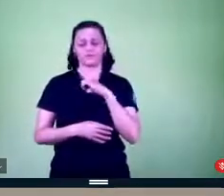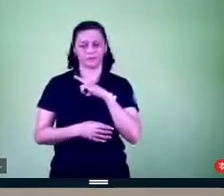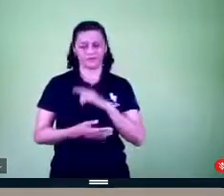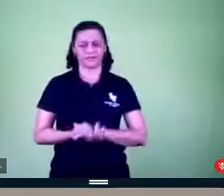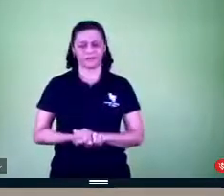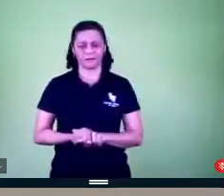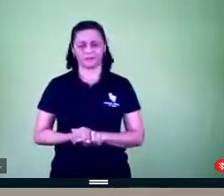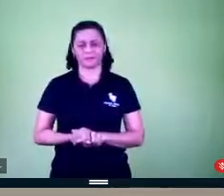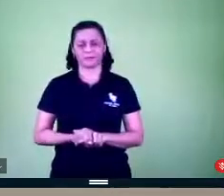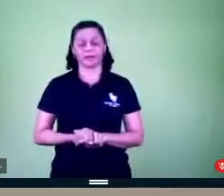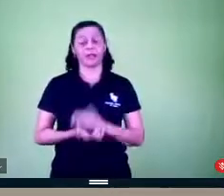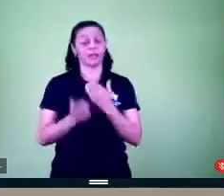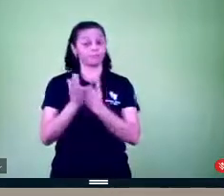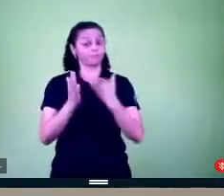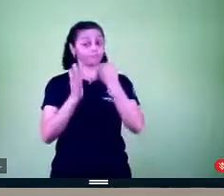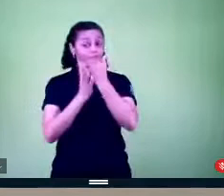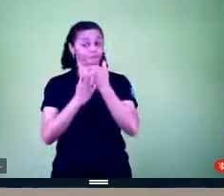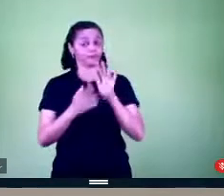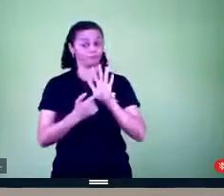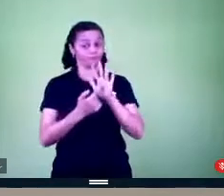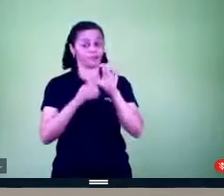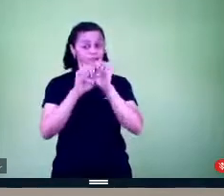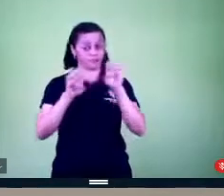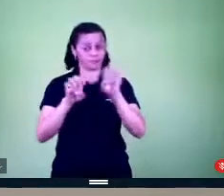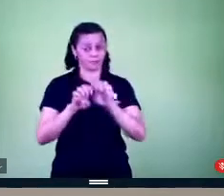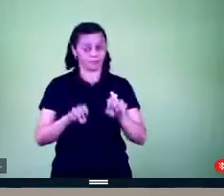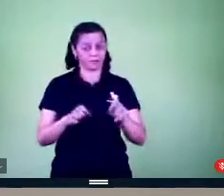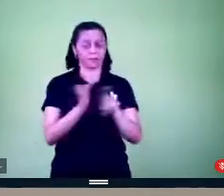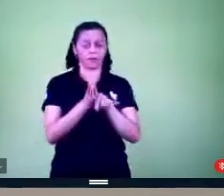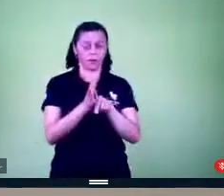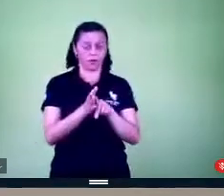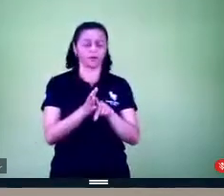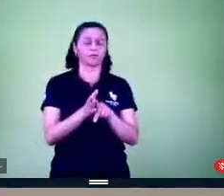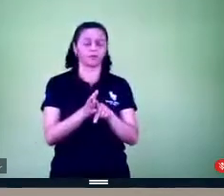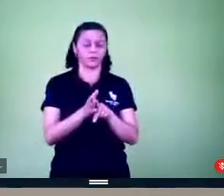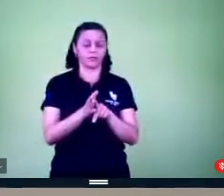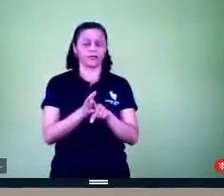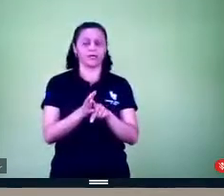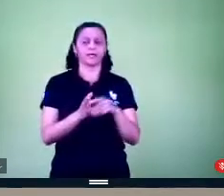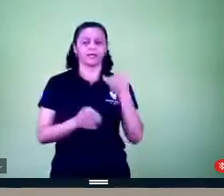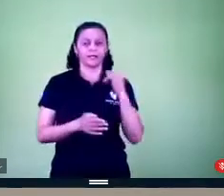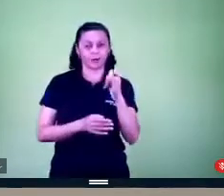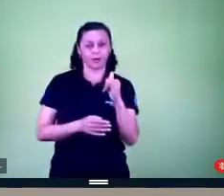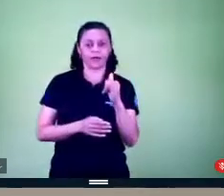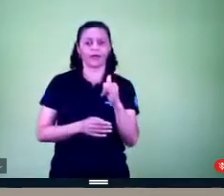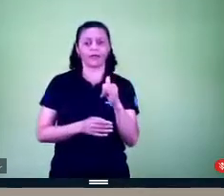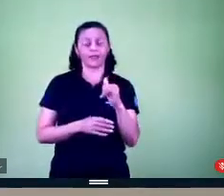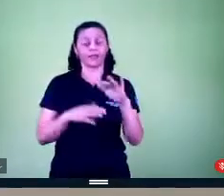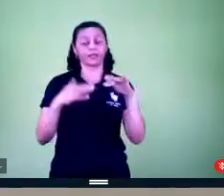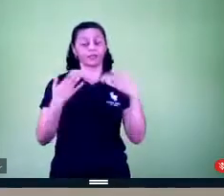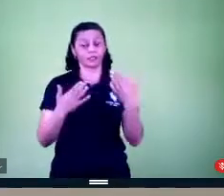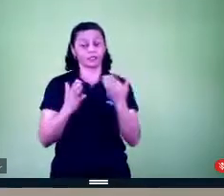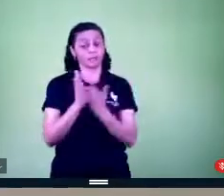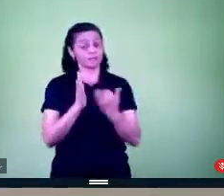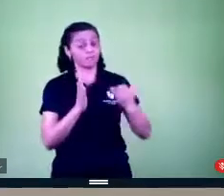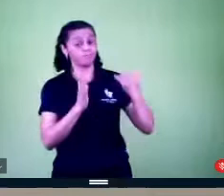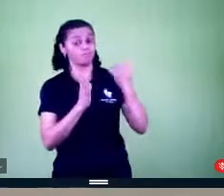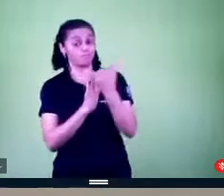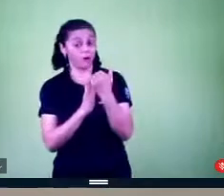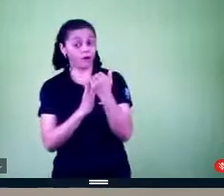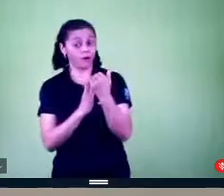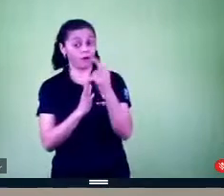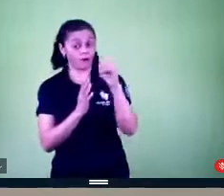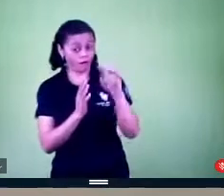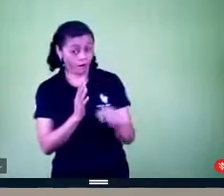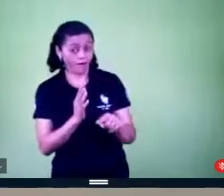A resistência ela é inversamente proporcional à resistência. Quanto maior a